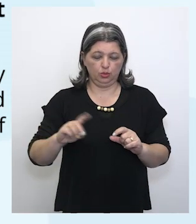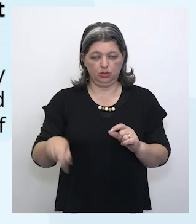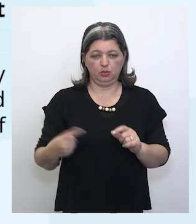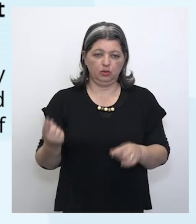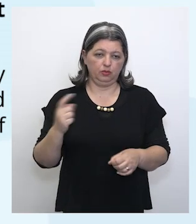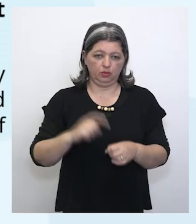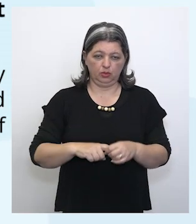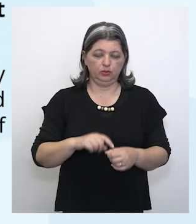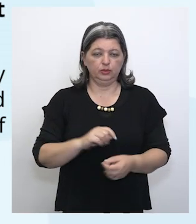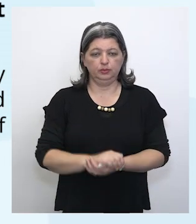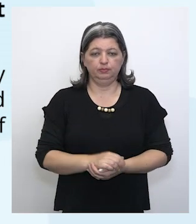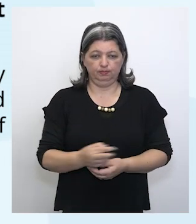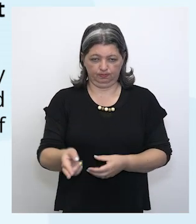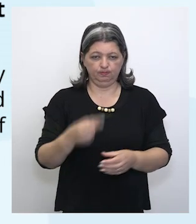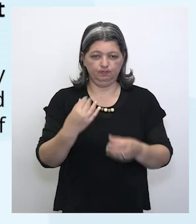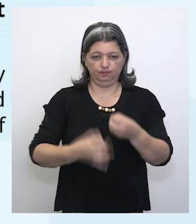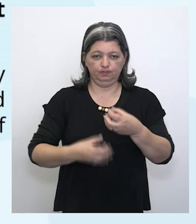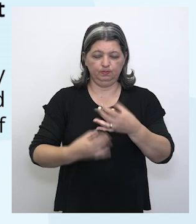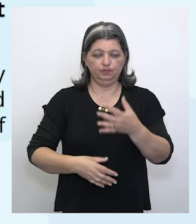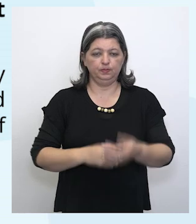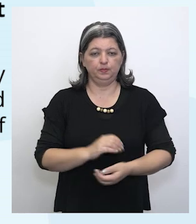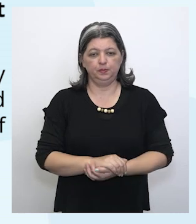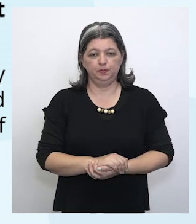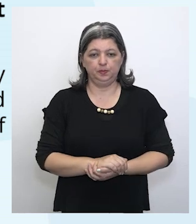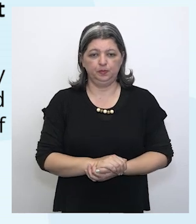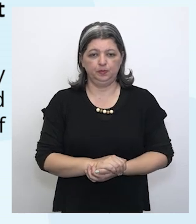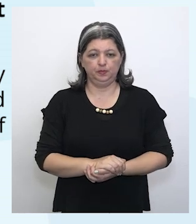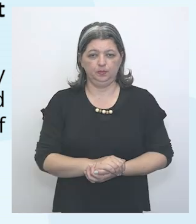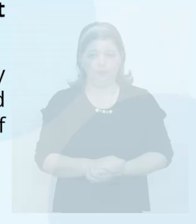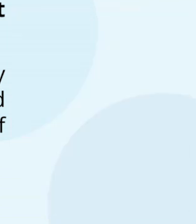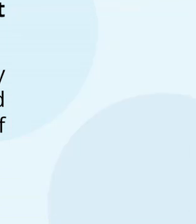volta. Mande as respostas aqui para a Erika. Go!